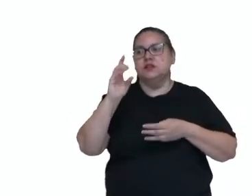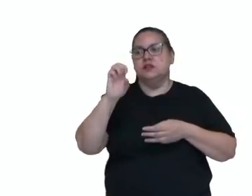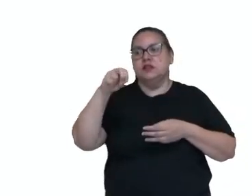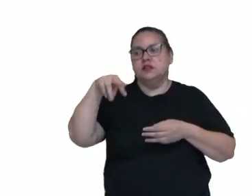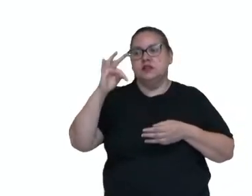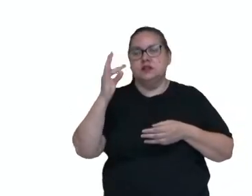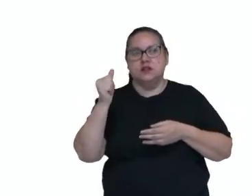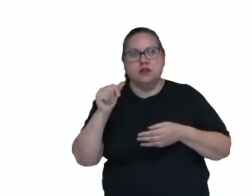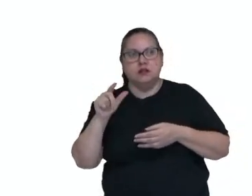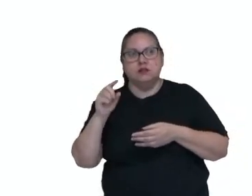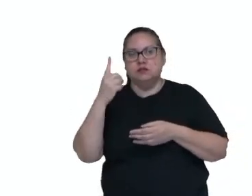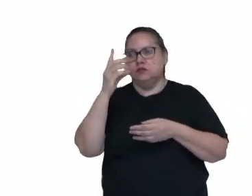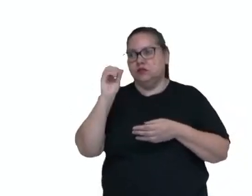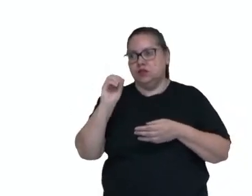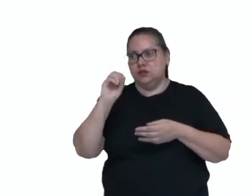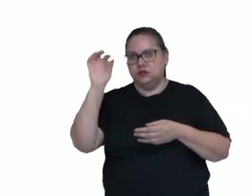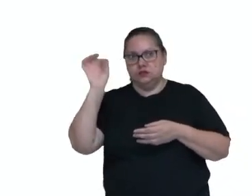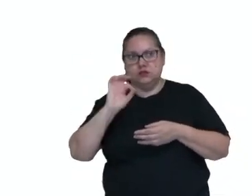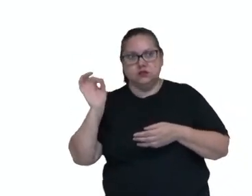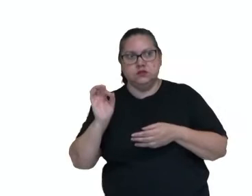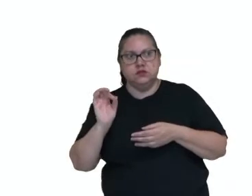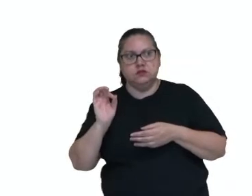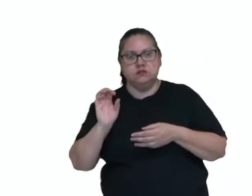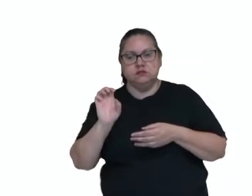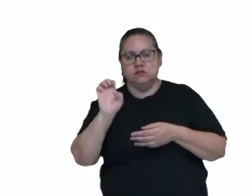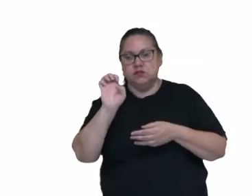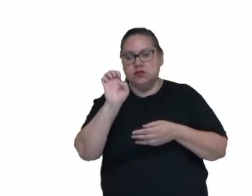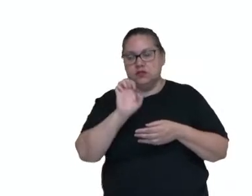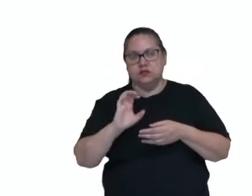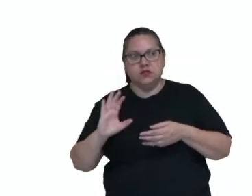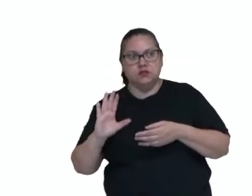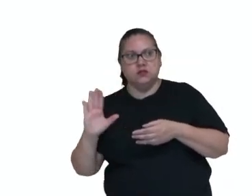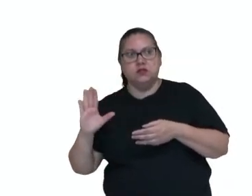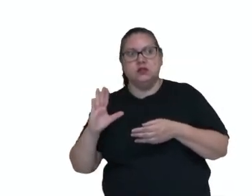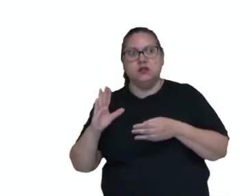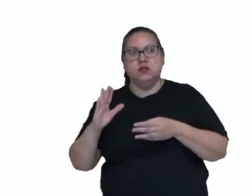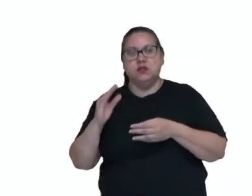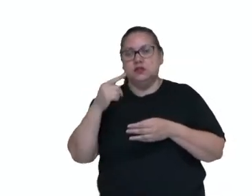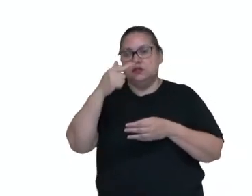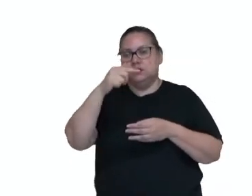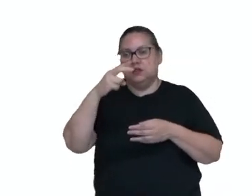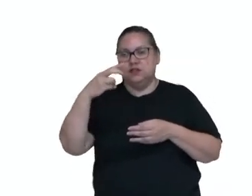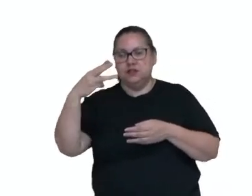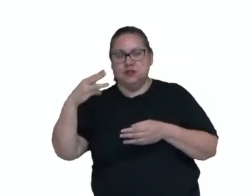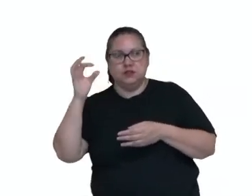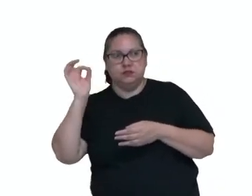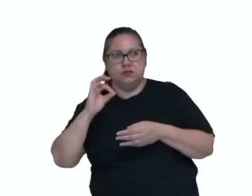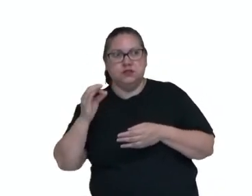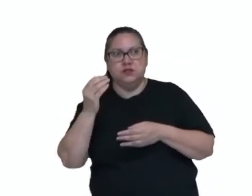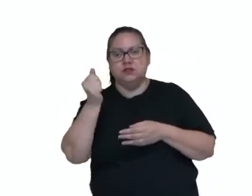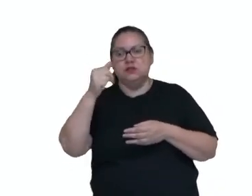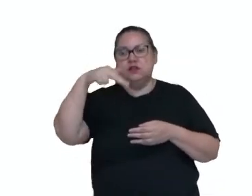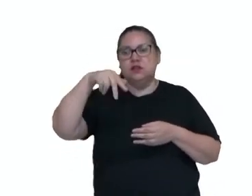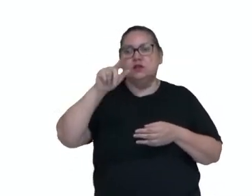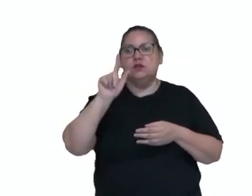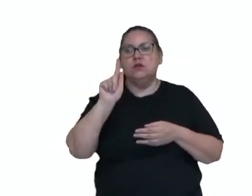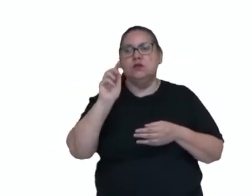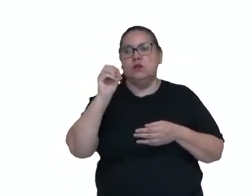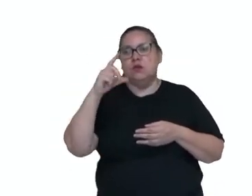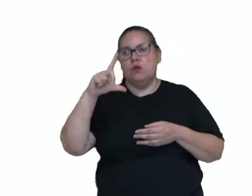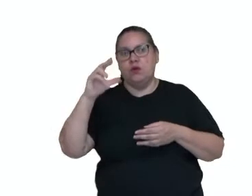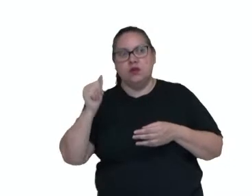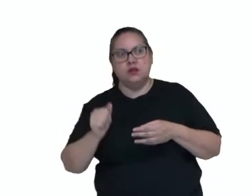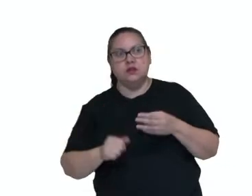um centro-oeste africano, os angolanos, principal grupo de etnia, região Angola, né, melhor dizendo, várias